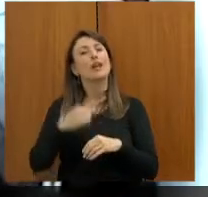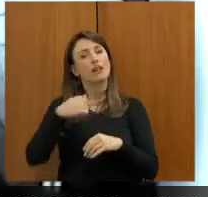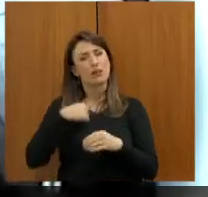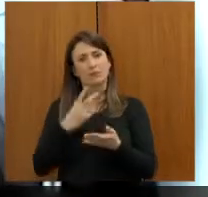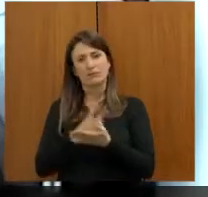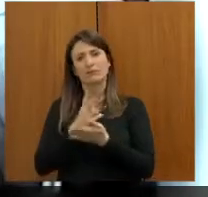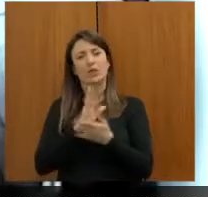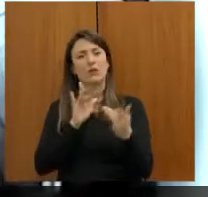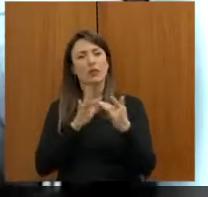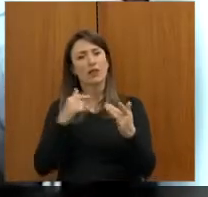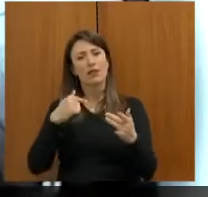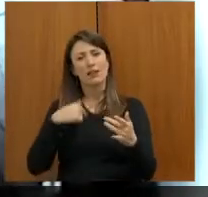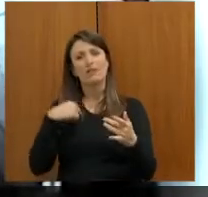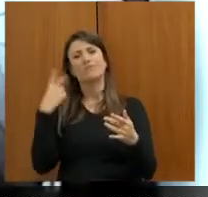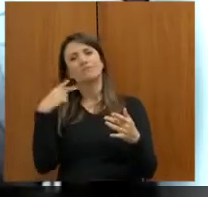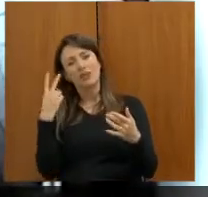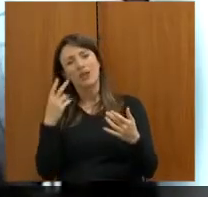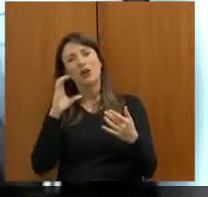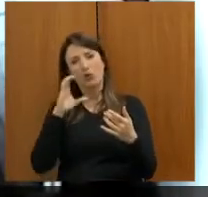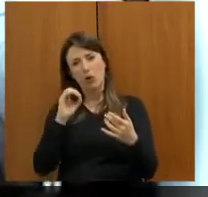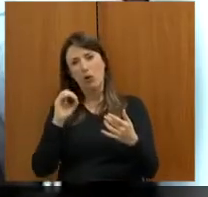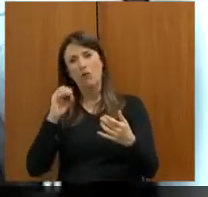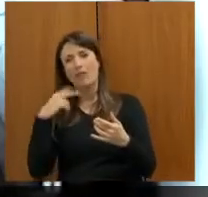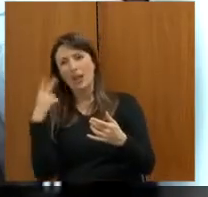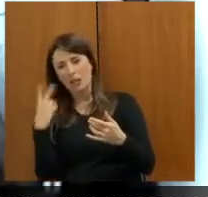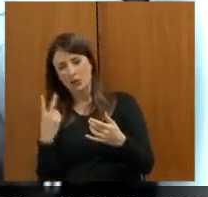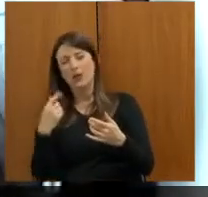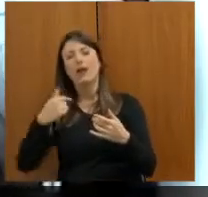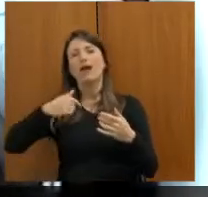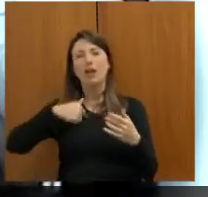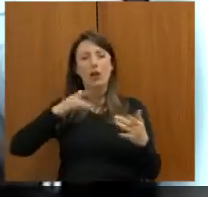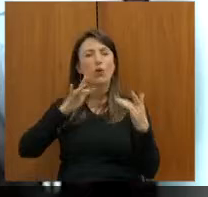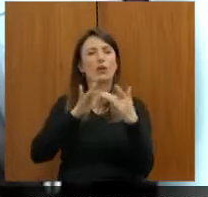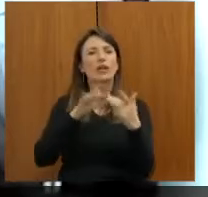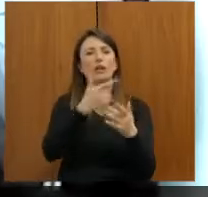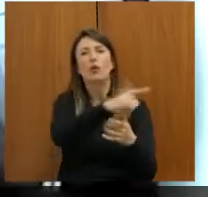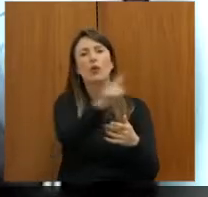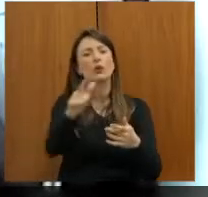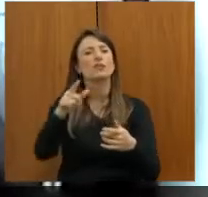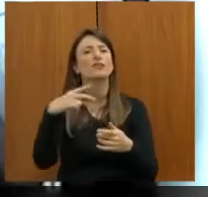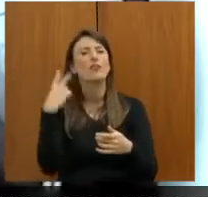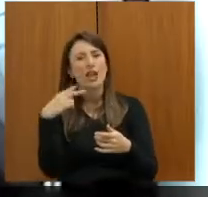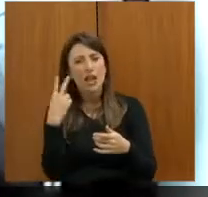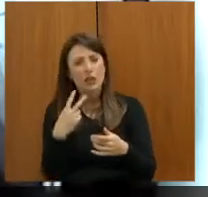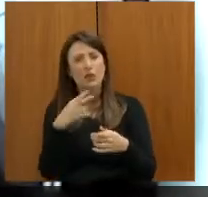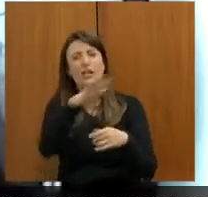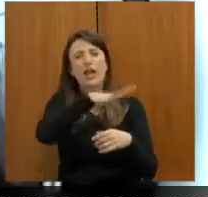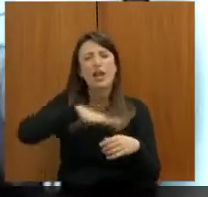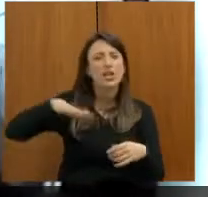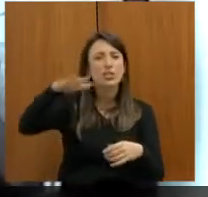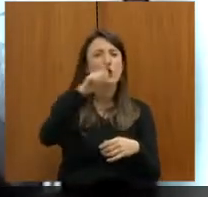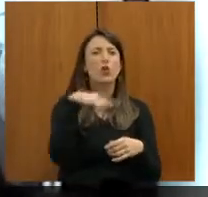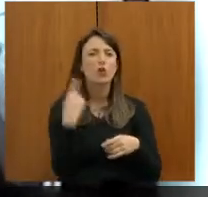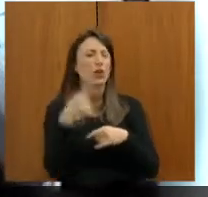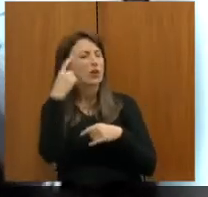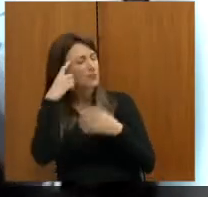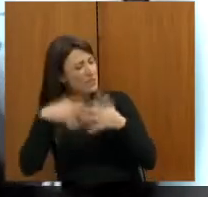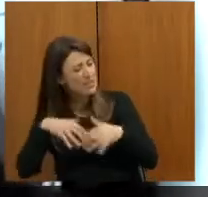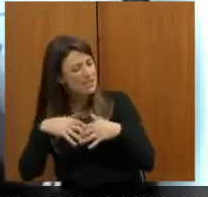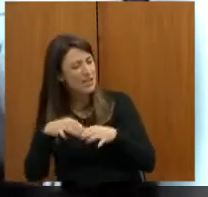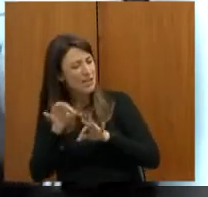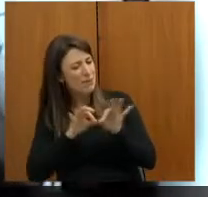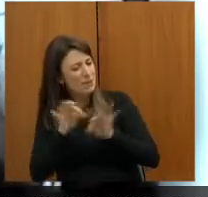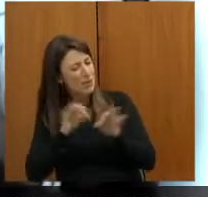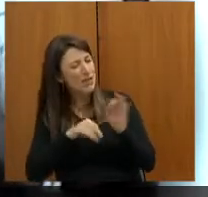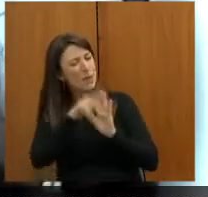contato enquanto ficou vereadora como várias vereadoras daqui da nossa micro-região e nós passamos né projetos de lei e